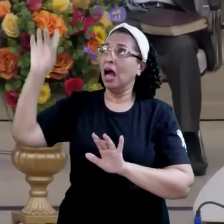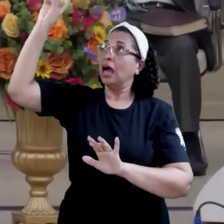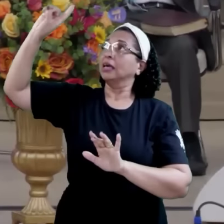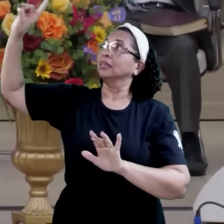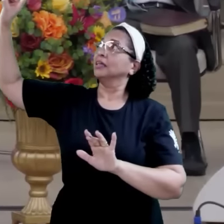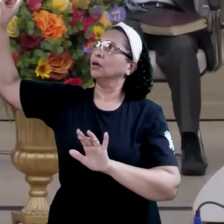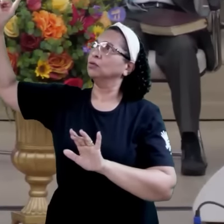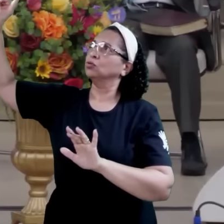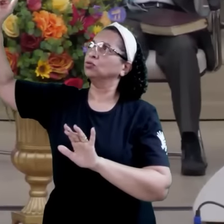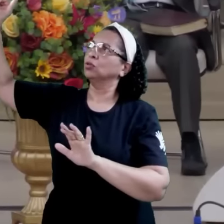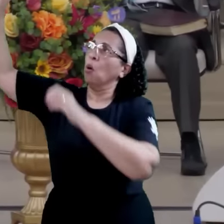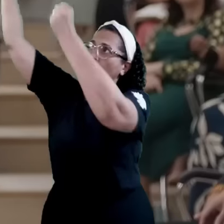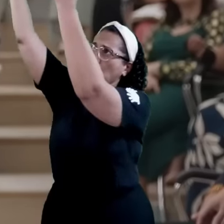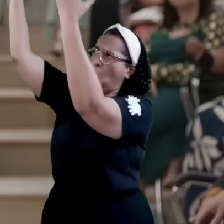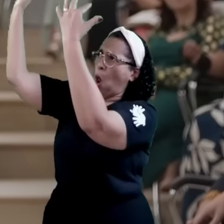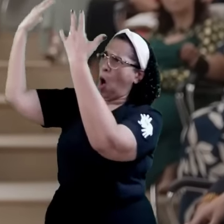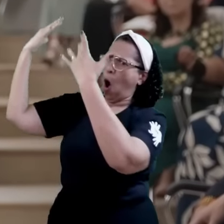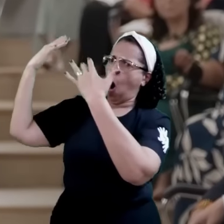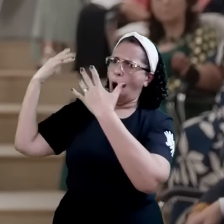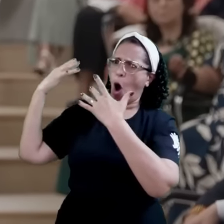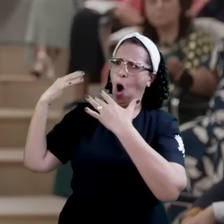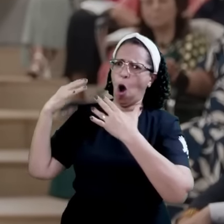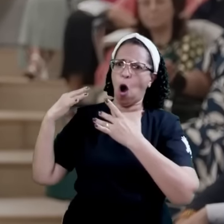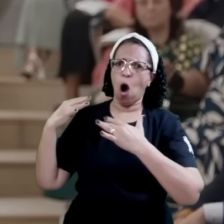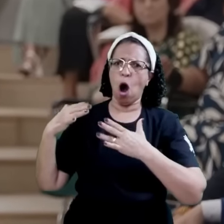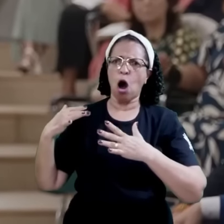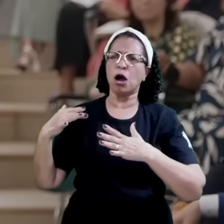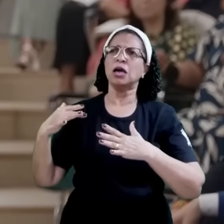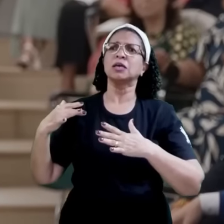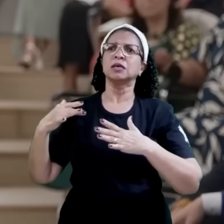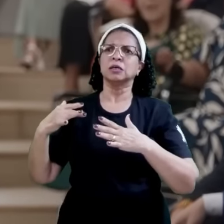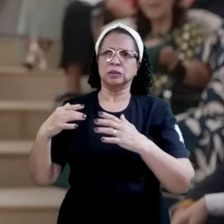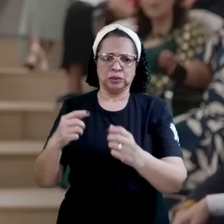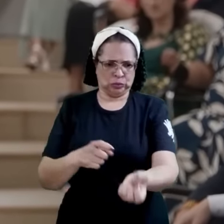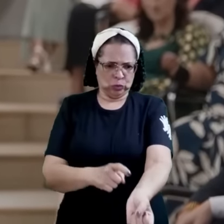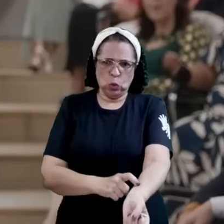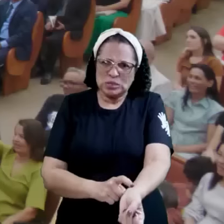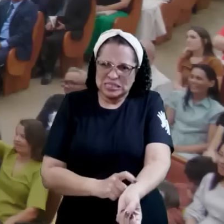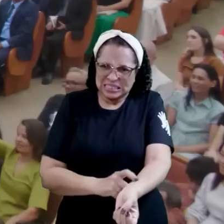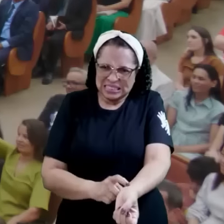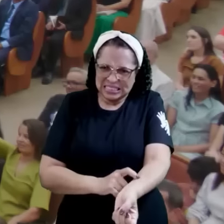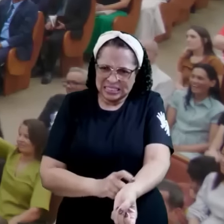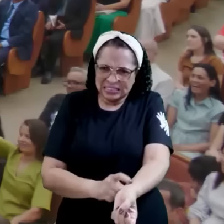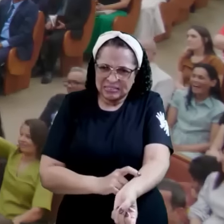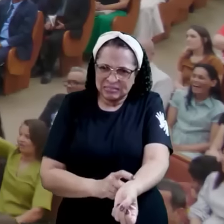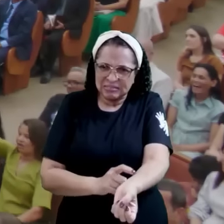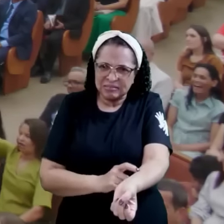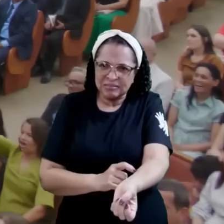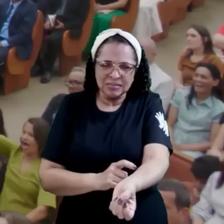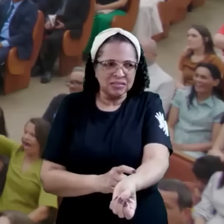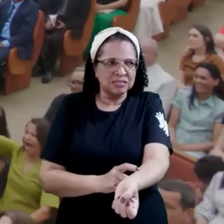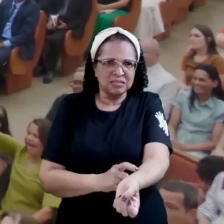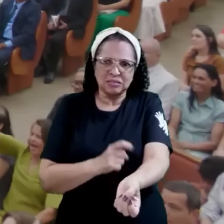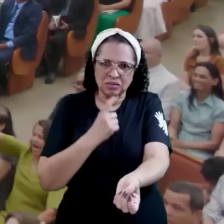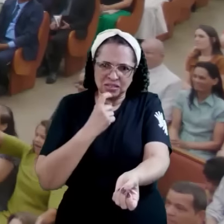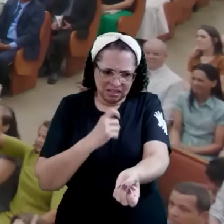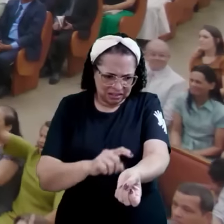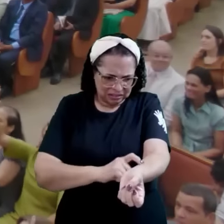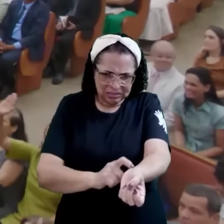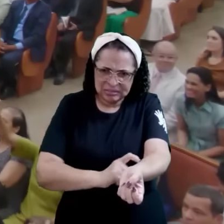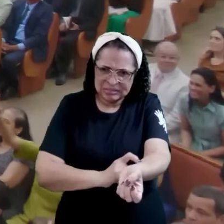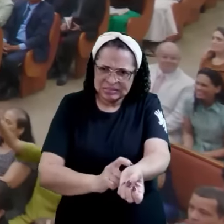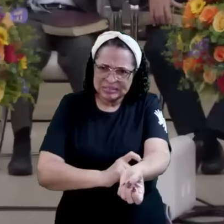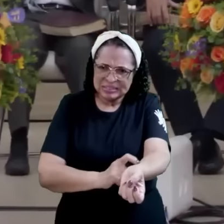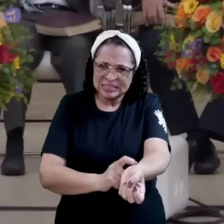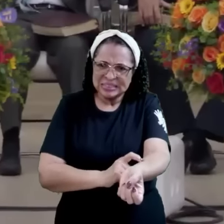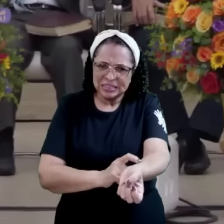deu outra mensagem dizendo e diga que eu tô trocando o sangue de alguém hoje aqui Isso é para quem crer irmão iso é para quem crer